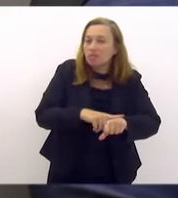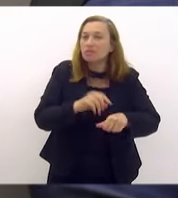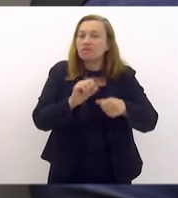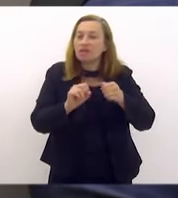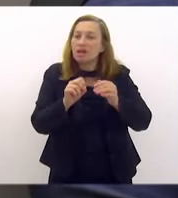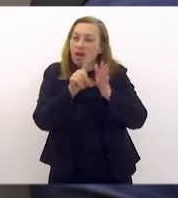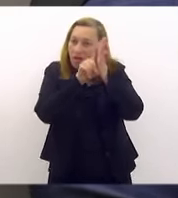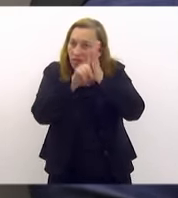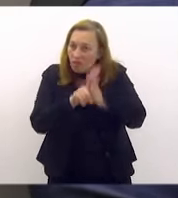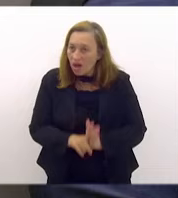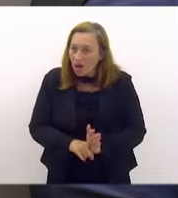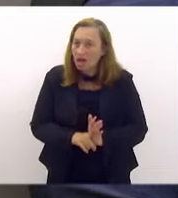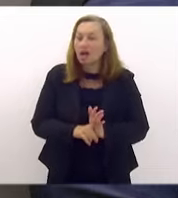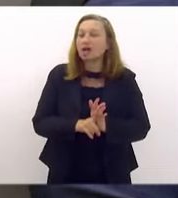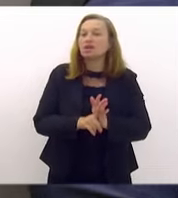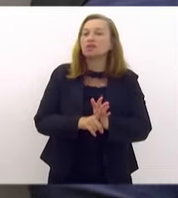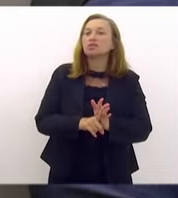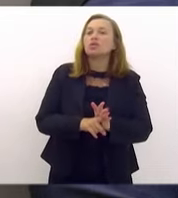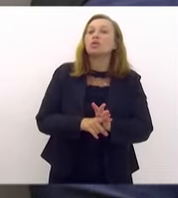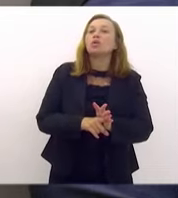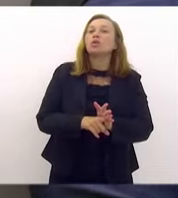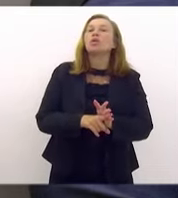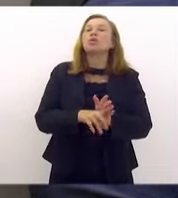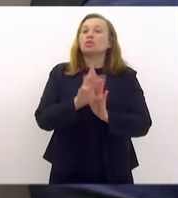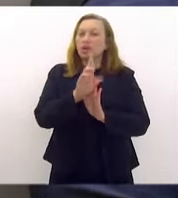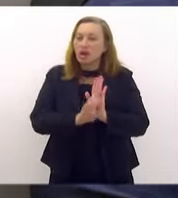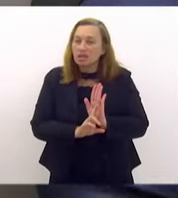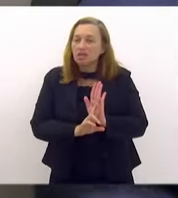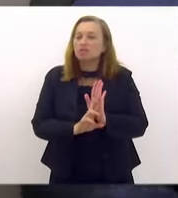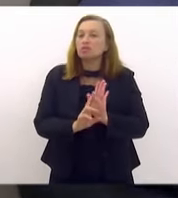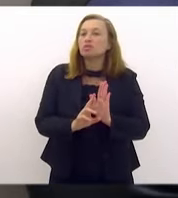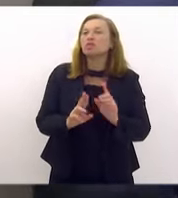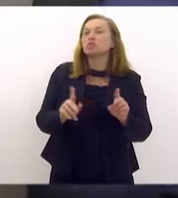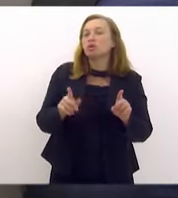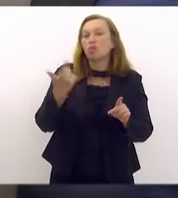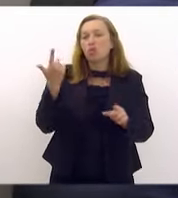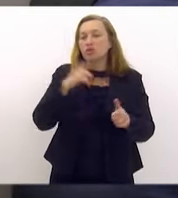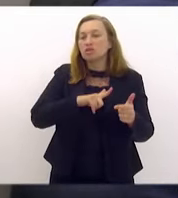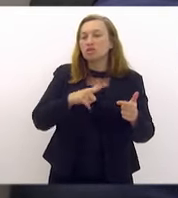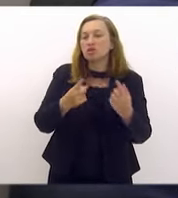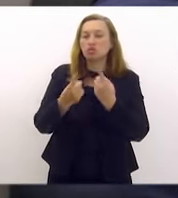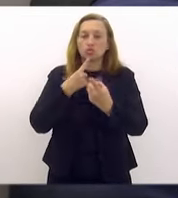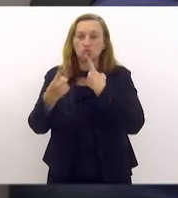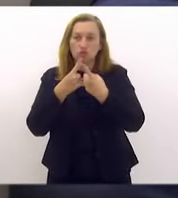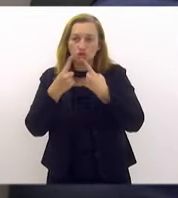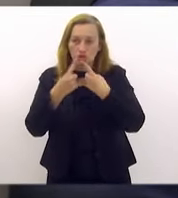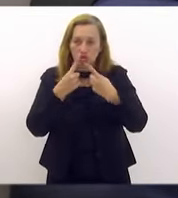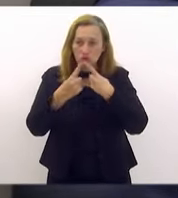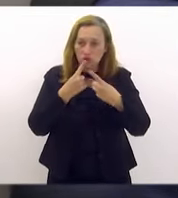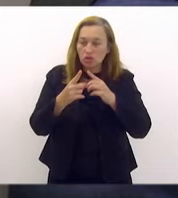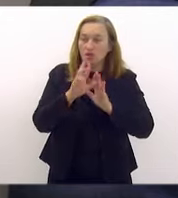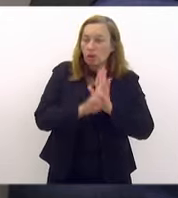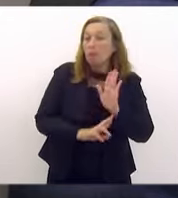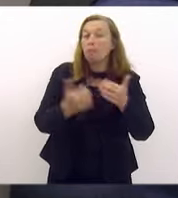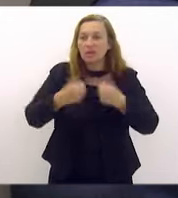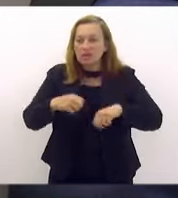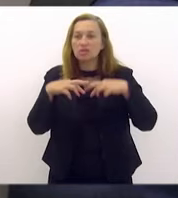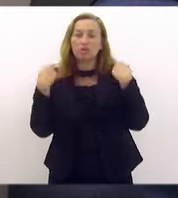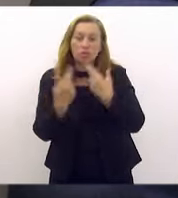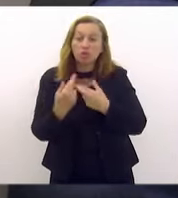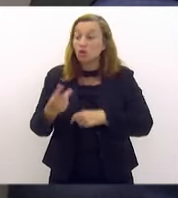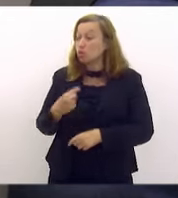análise detida do relatório da gente inclusive até conseguir debater a gente precisa de uma reunião também